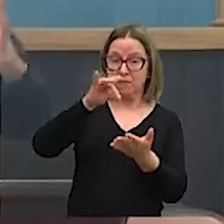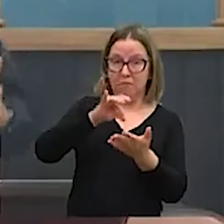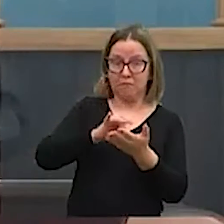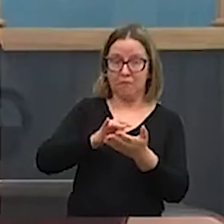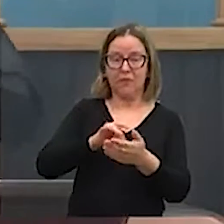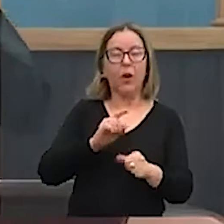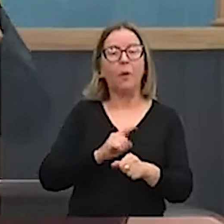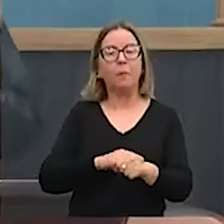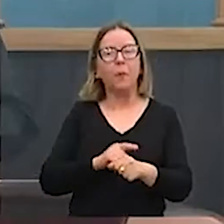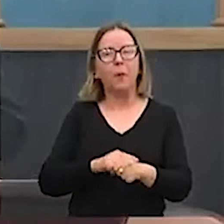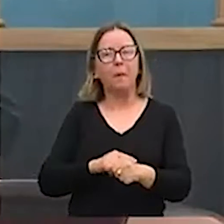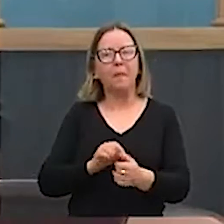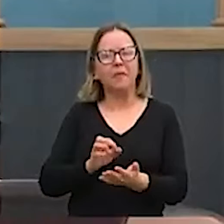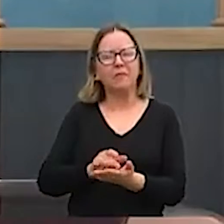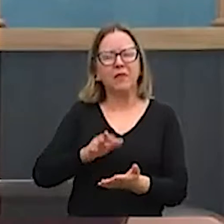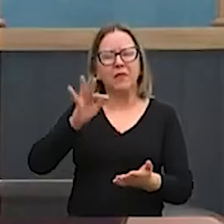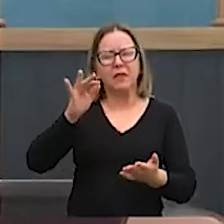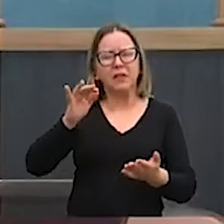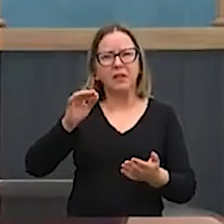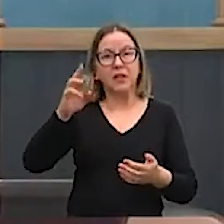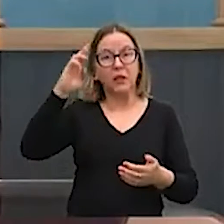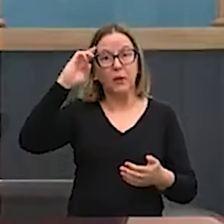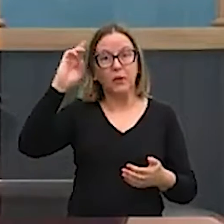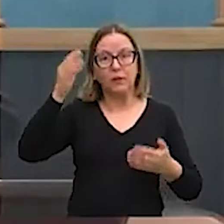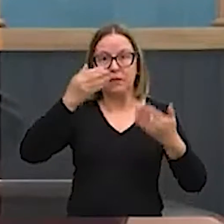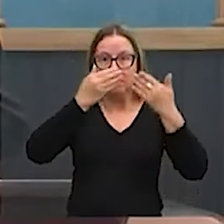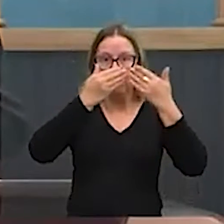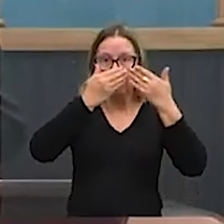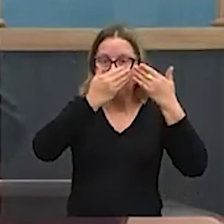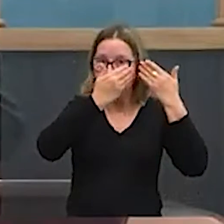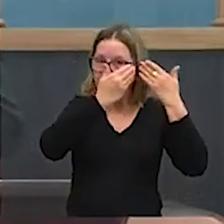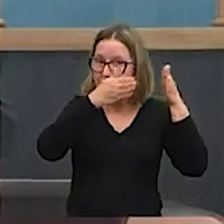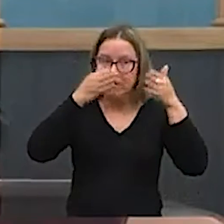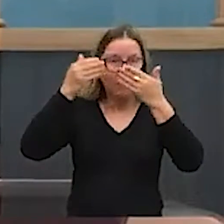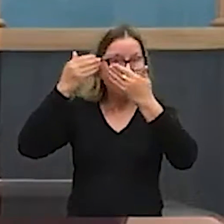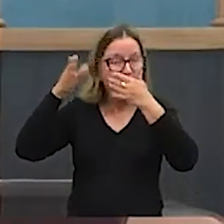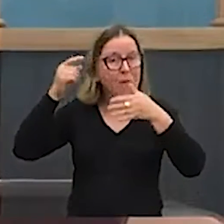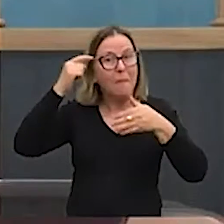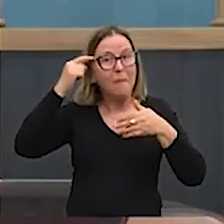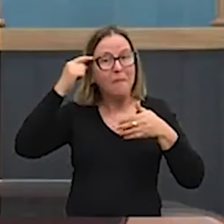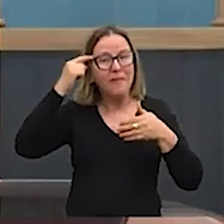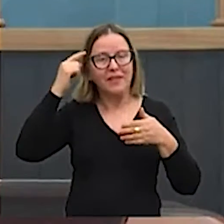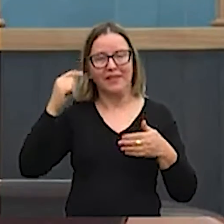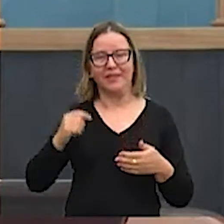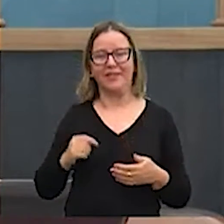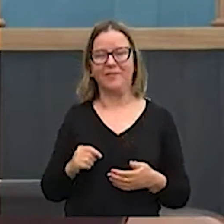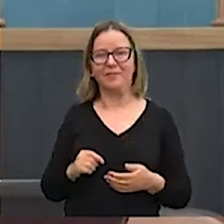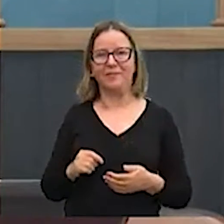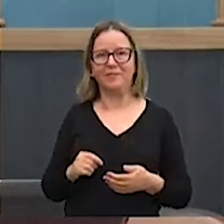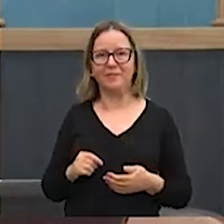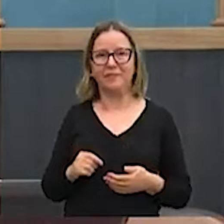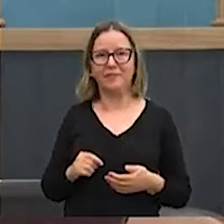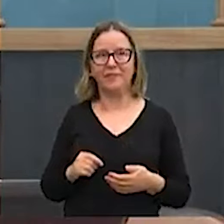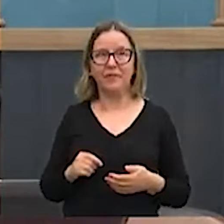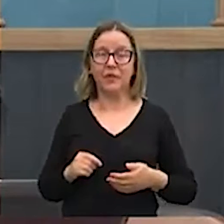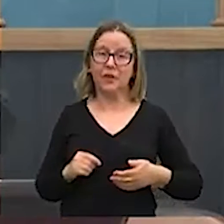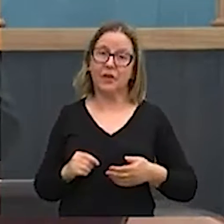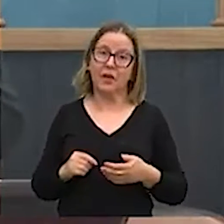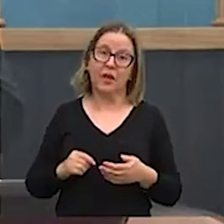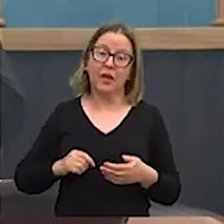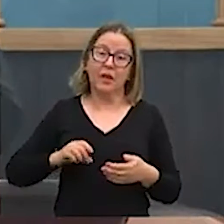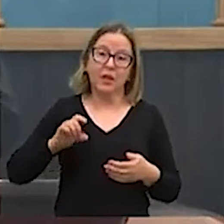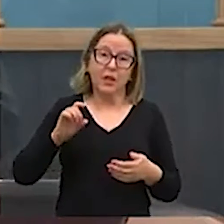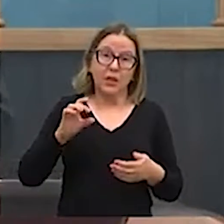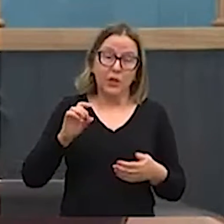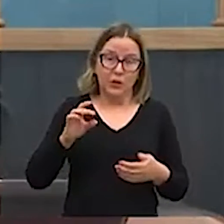Senhor tirou o véu da minha mente. A menos que a pessoa seja